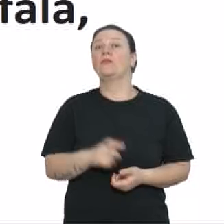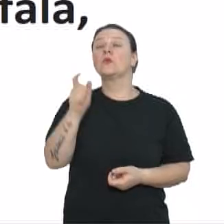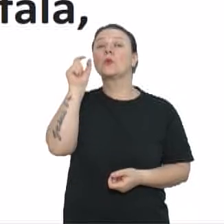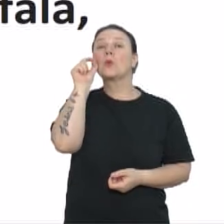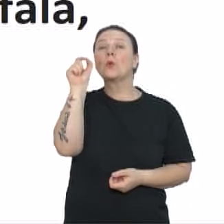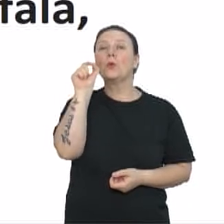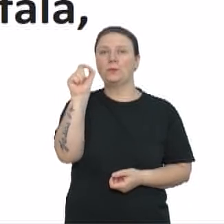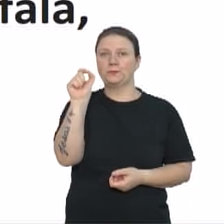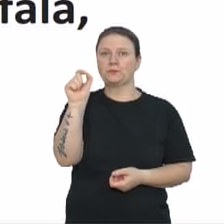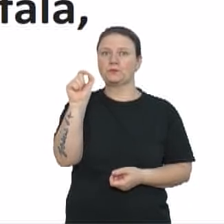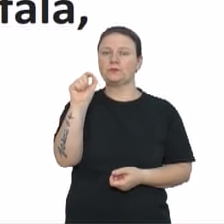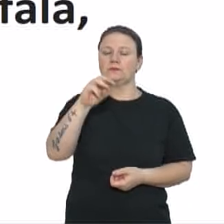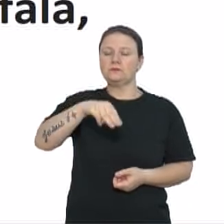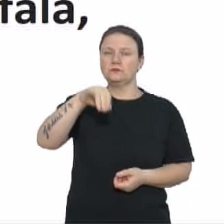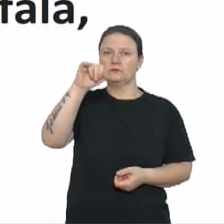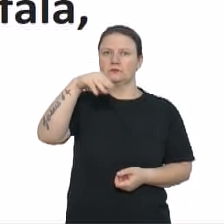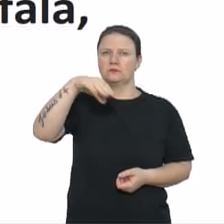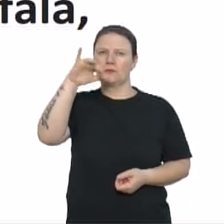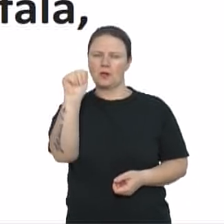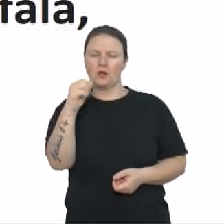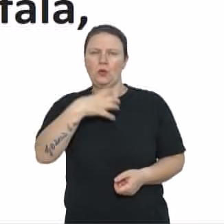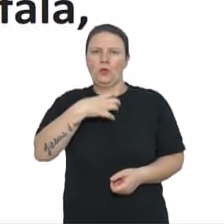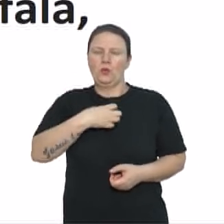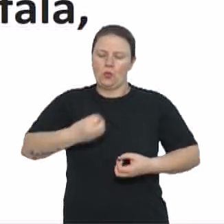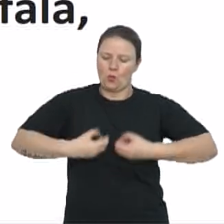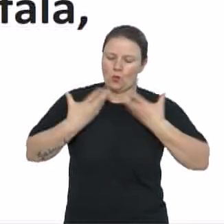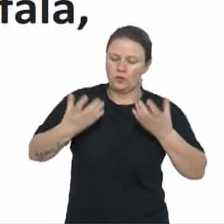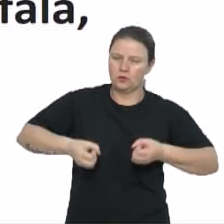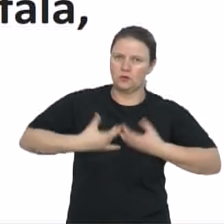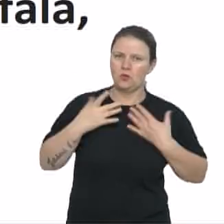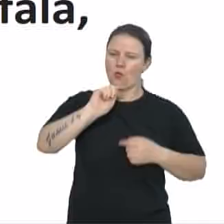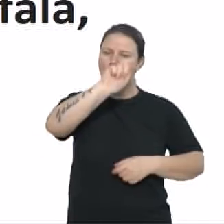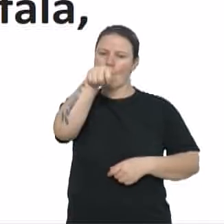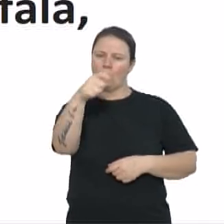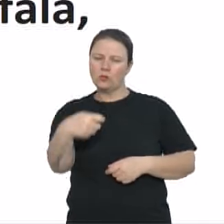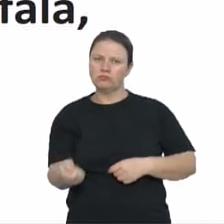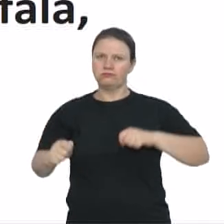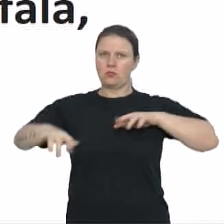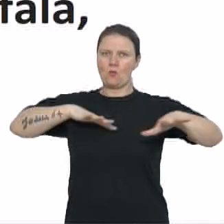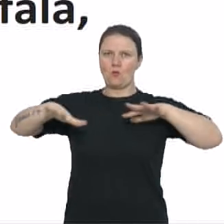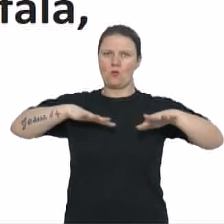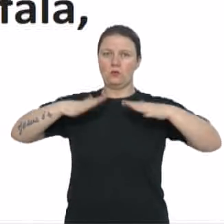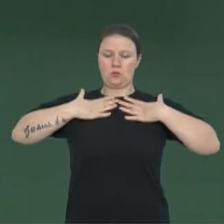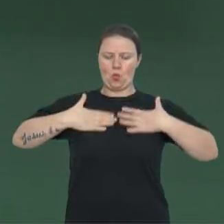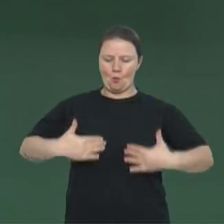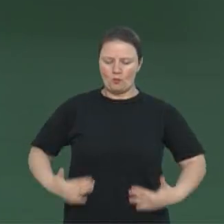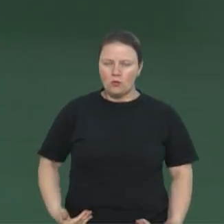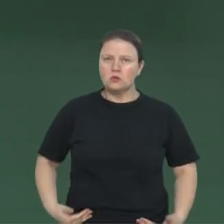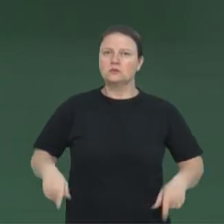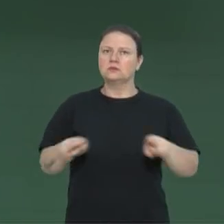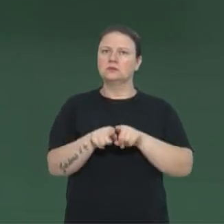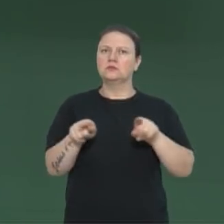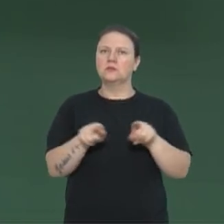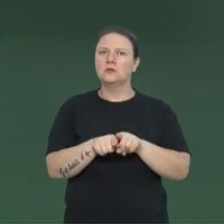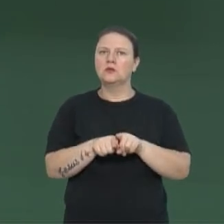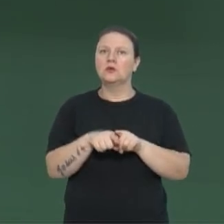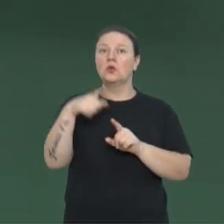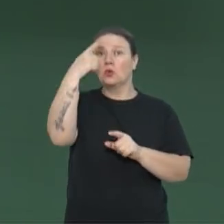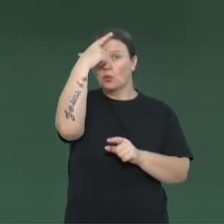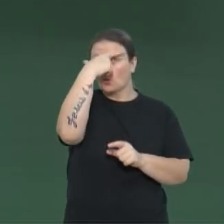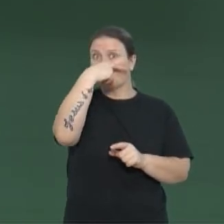a mímica é uma forma de expressão baseada em gestos e movimentos corporais e fisionômicos,